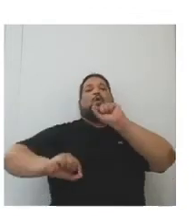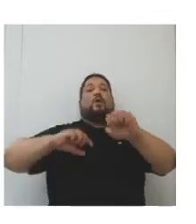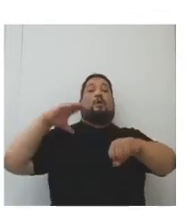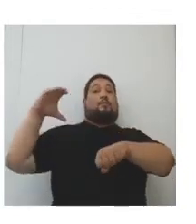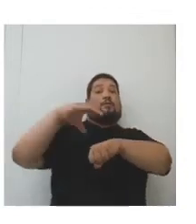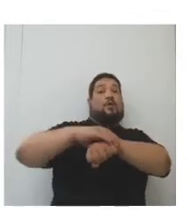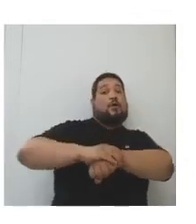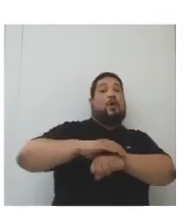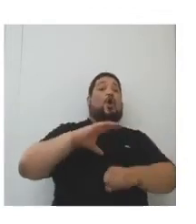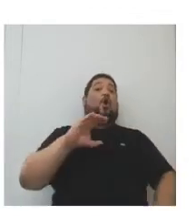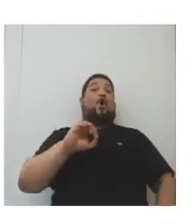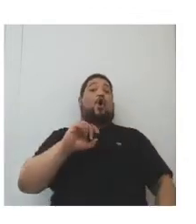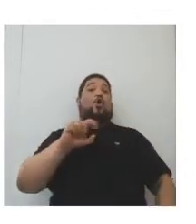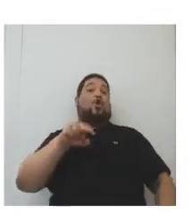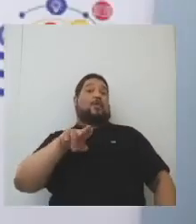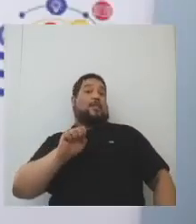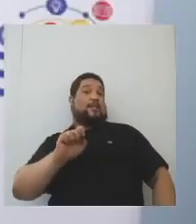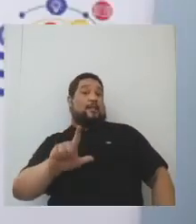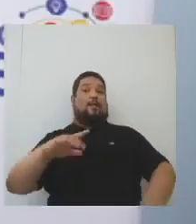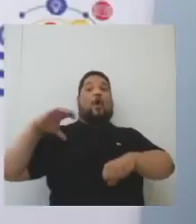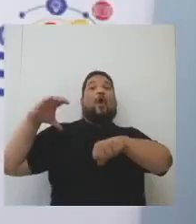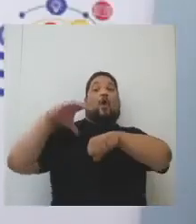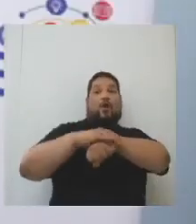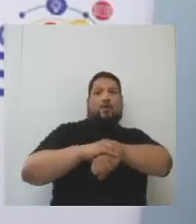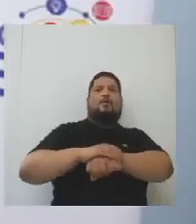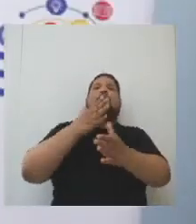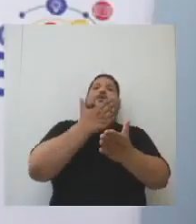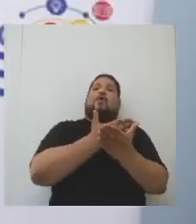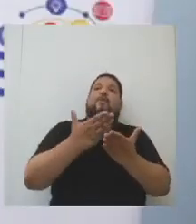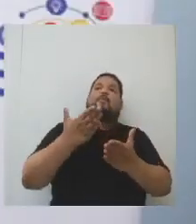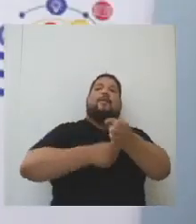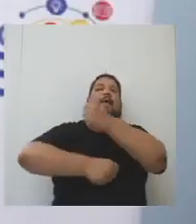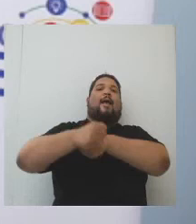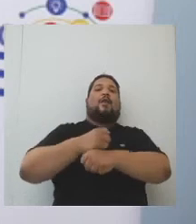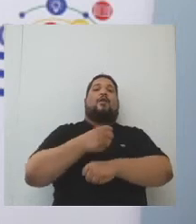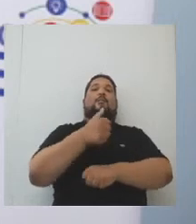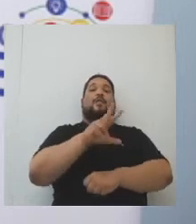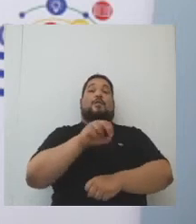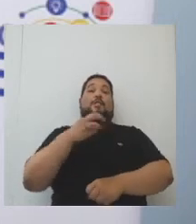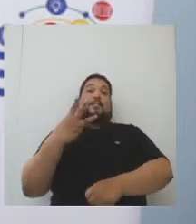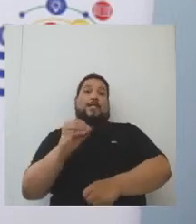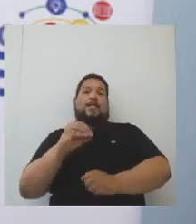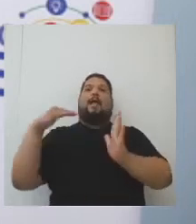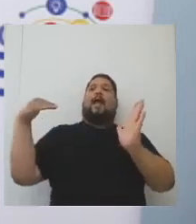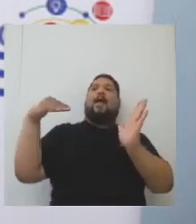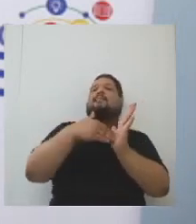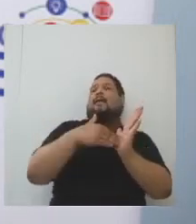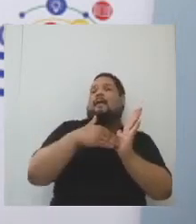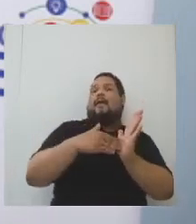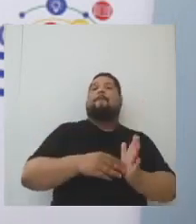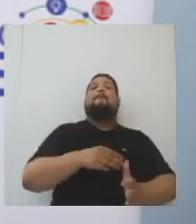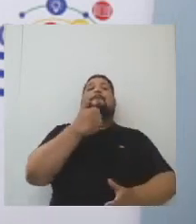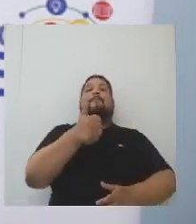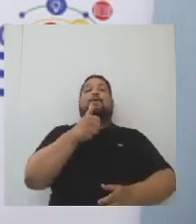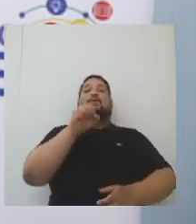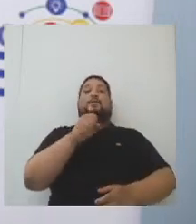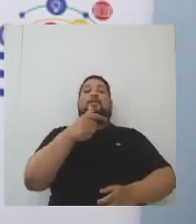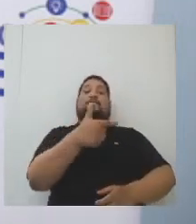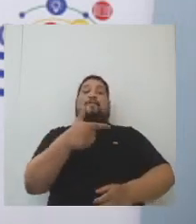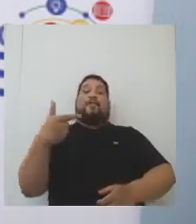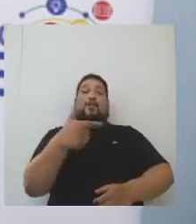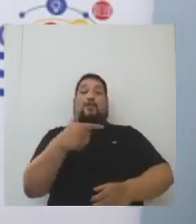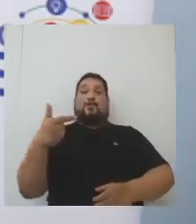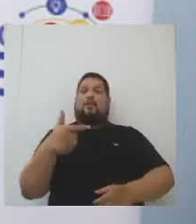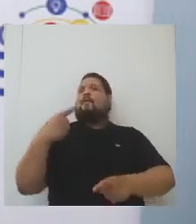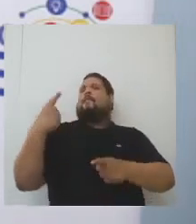de colonial, tá certo? Período esse que começa de 1530 e vai exatamente a quando? Até